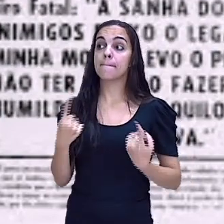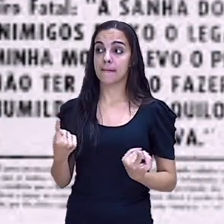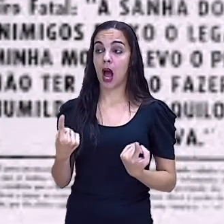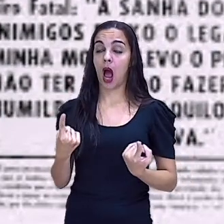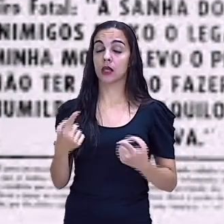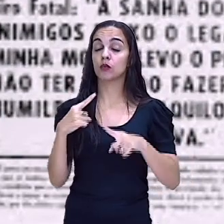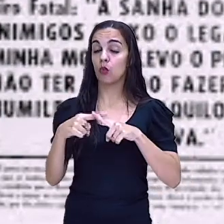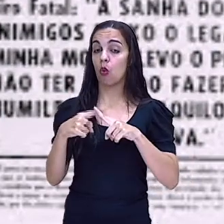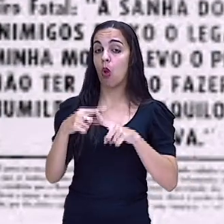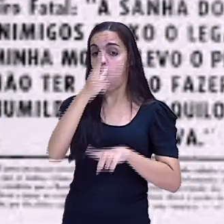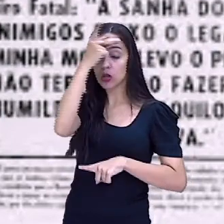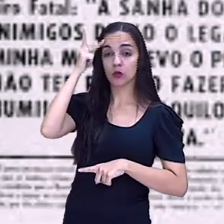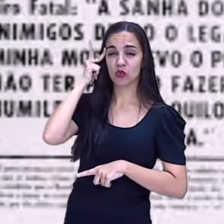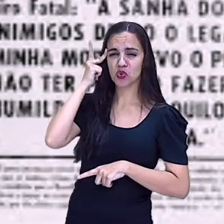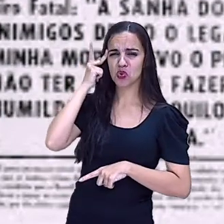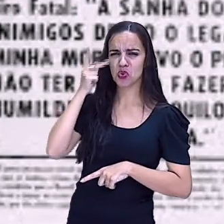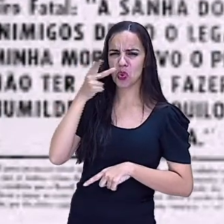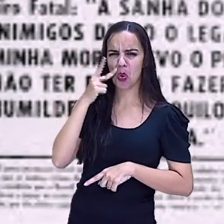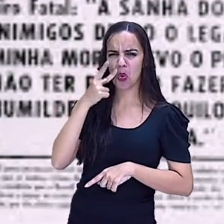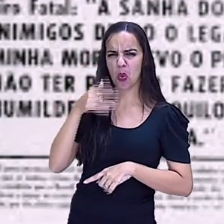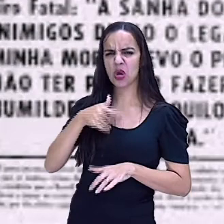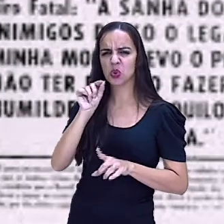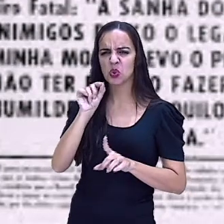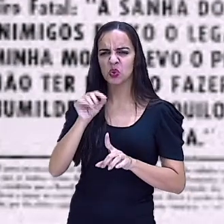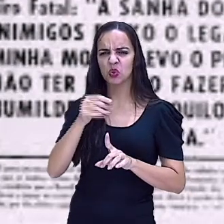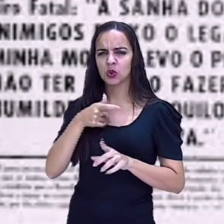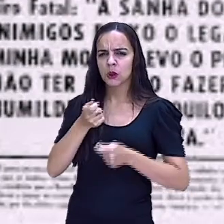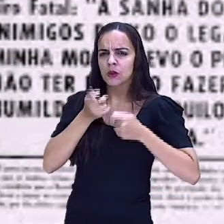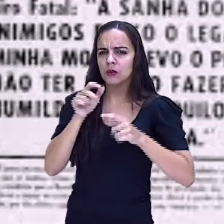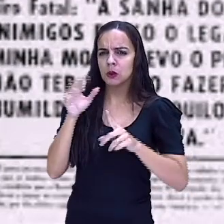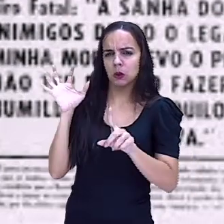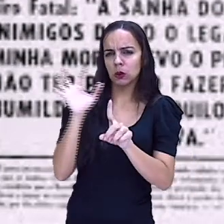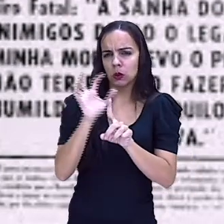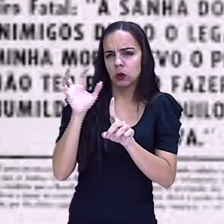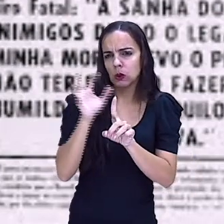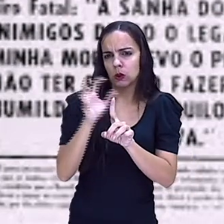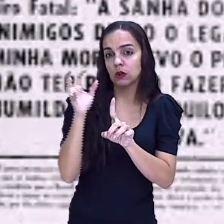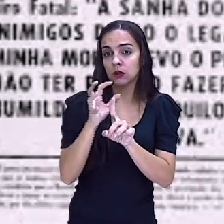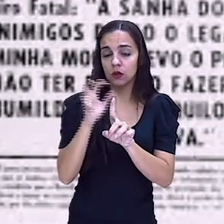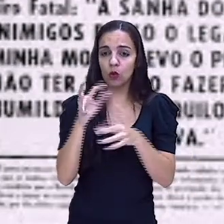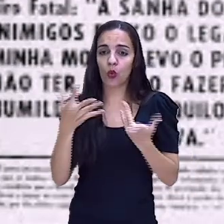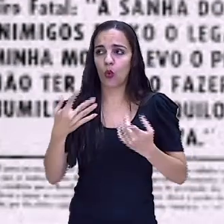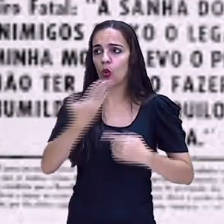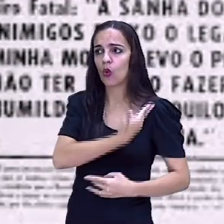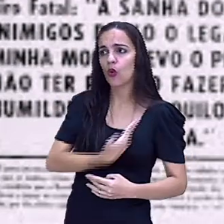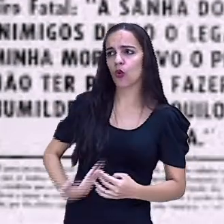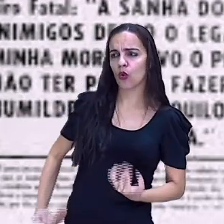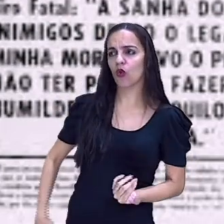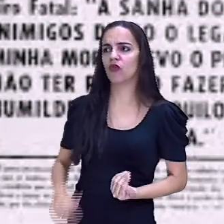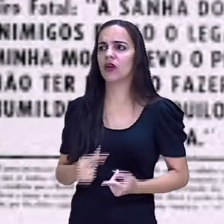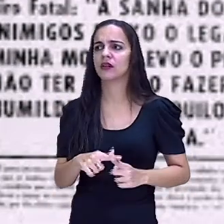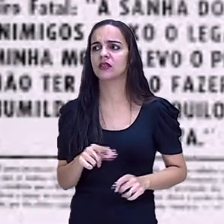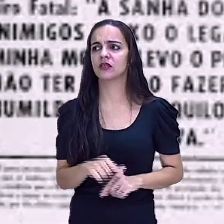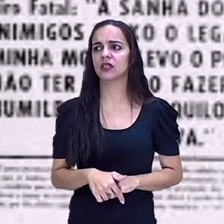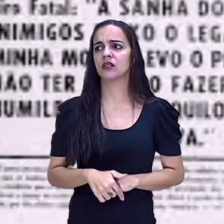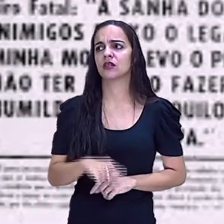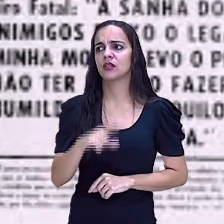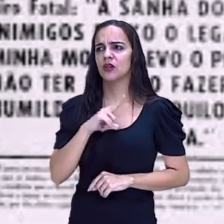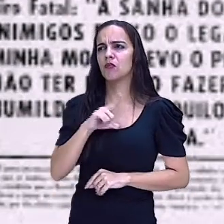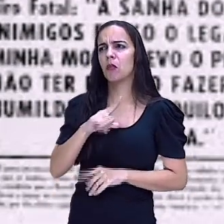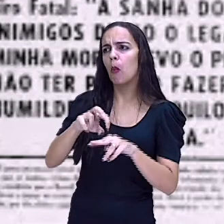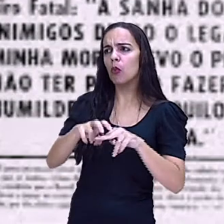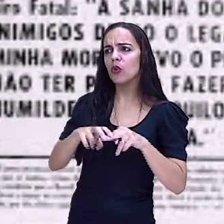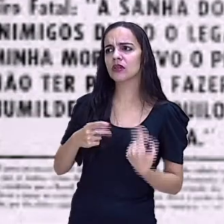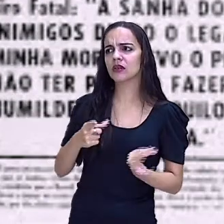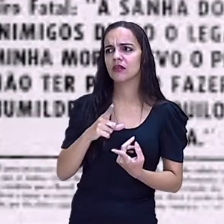pressionava o governo. Então, toda vez que o povo pressiona e cobra os seus governantes, que é um dever do